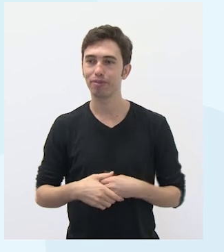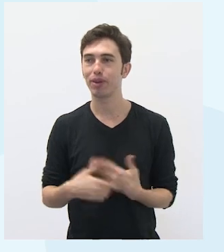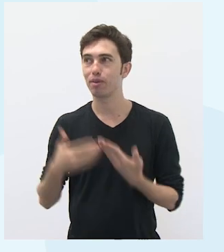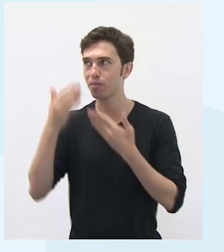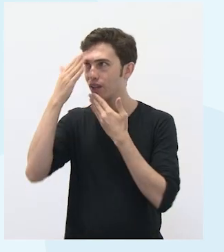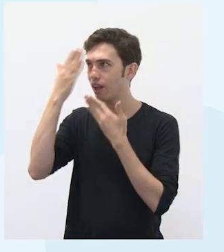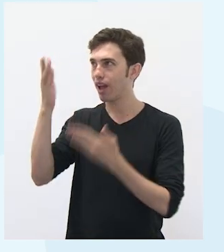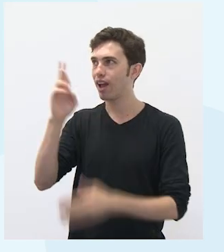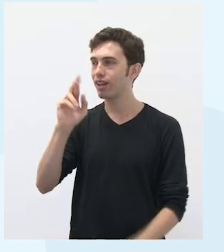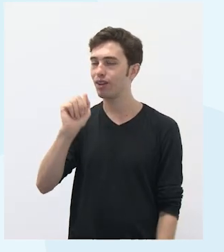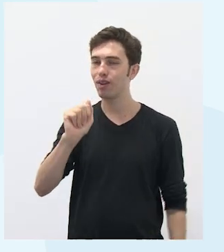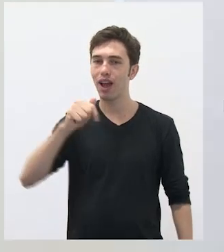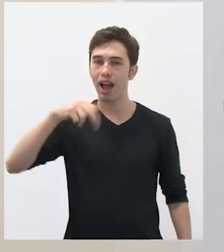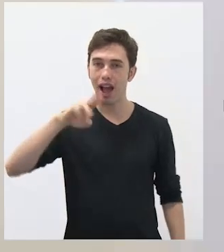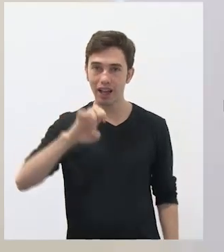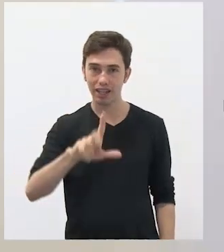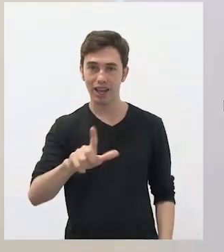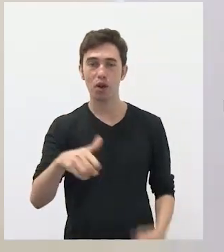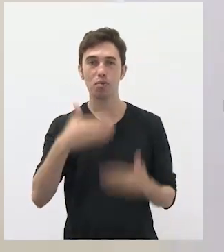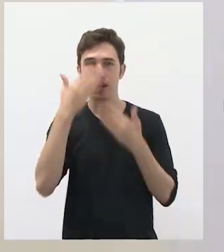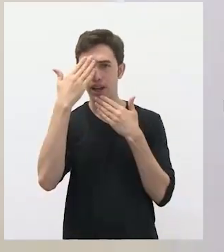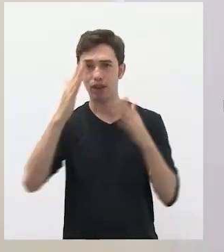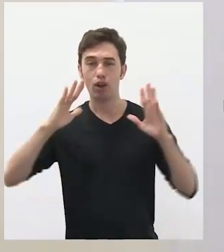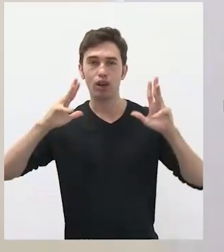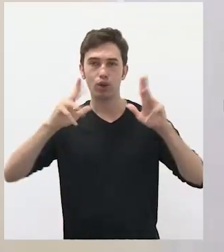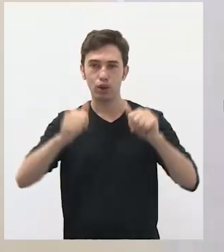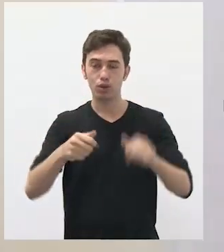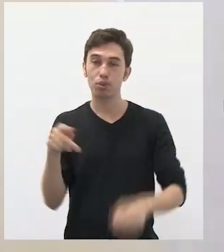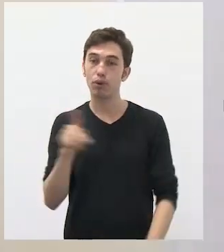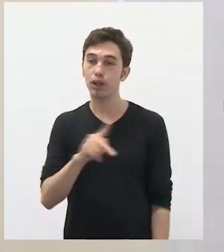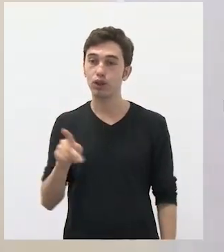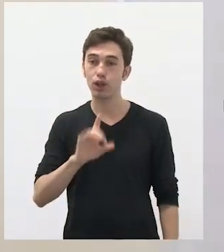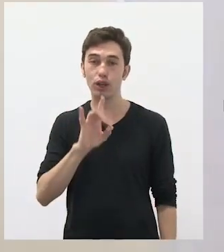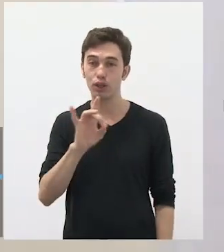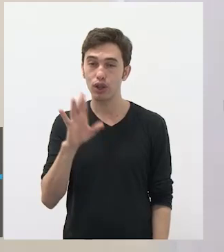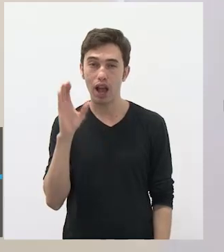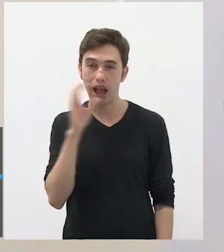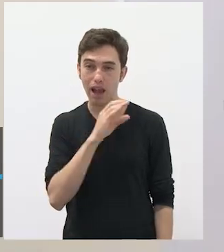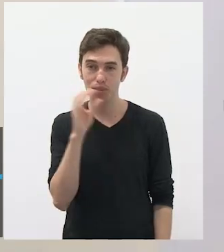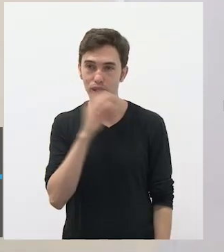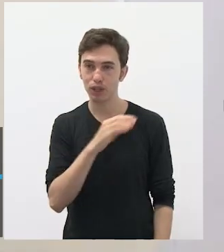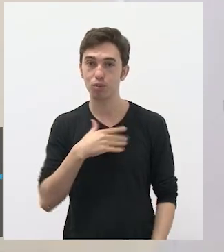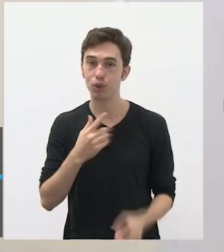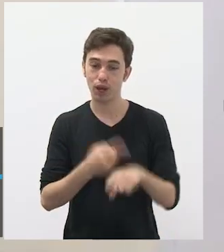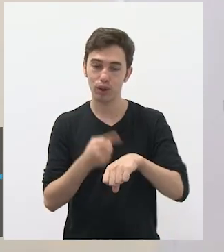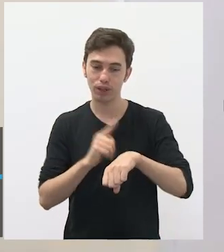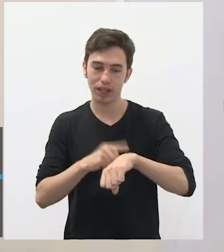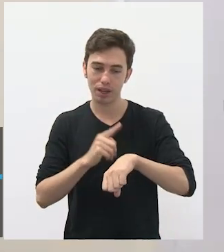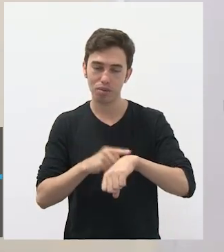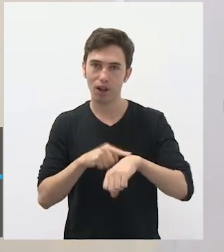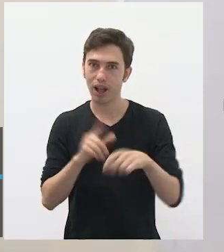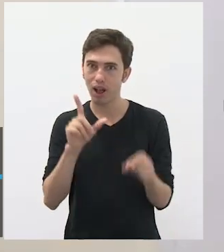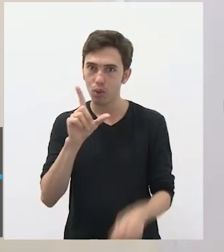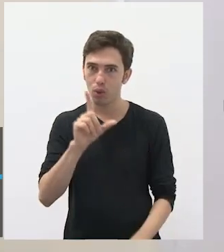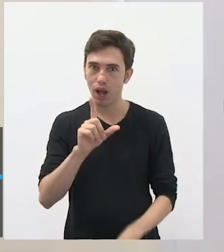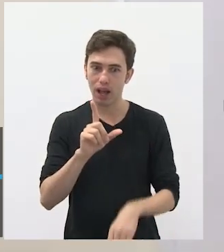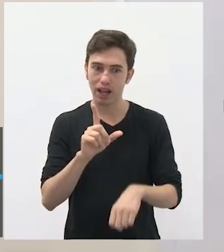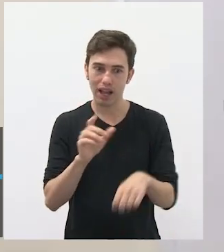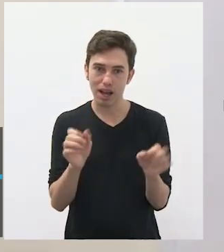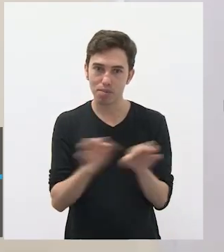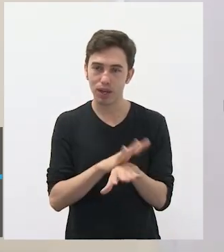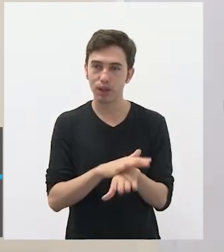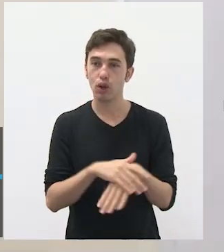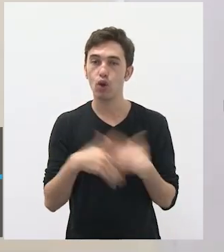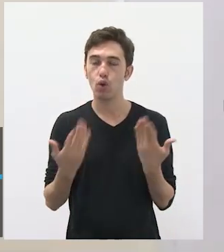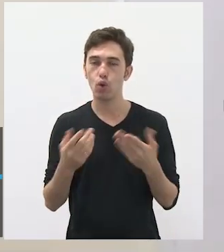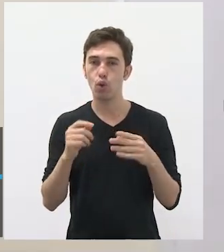Raquel. Obrigado a todos. Professores, eu trouxe só rapidamente, que está acabando o nosso tempo, um poema